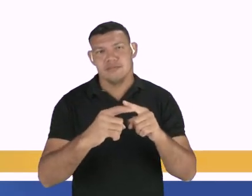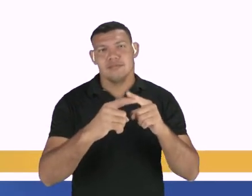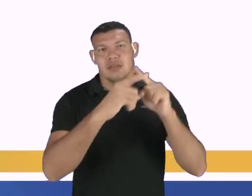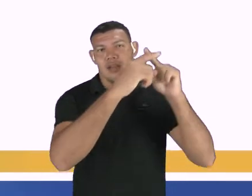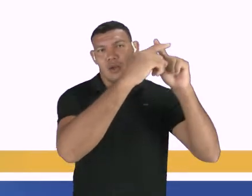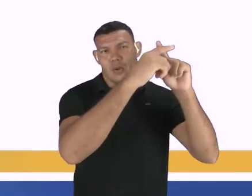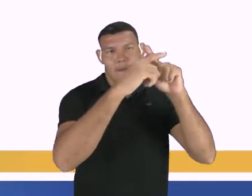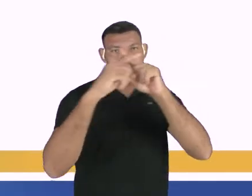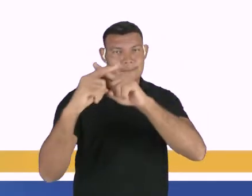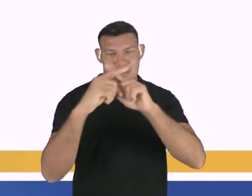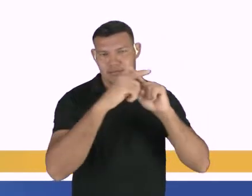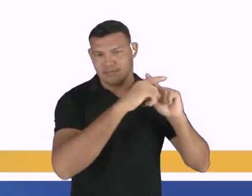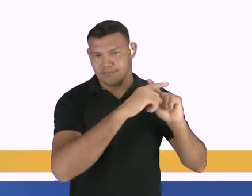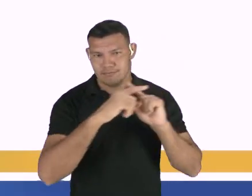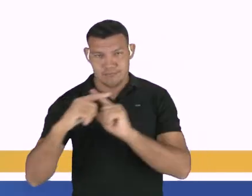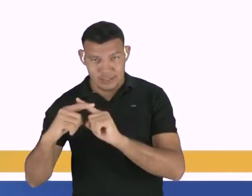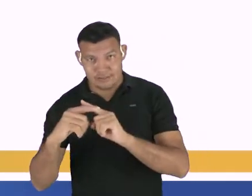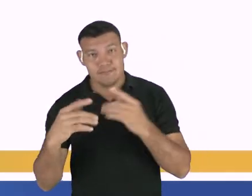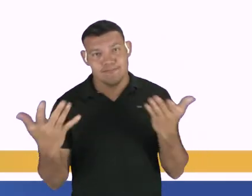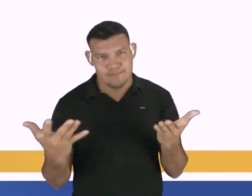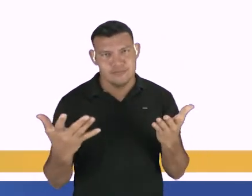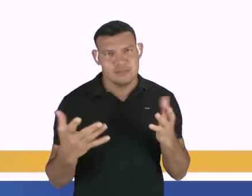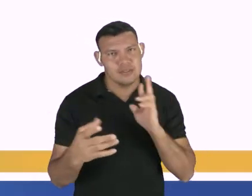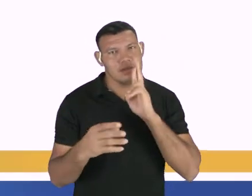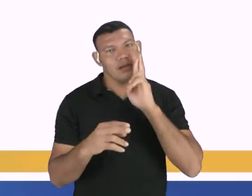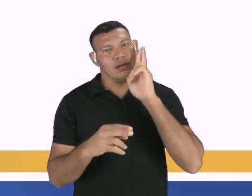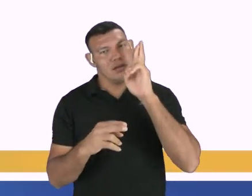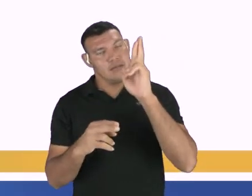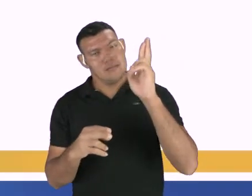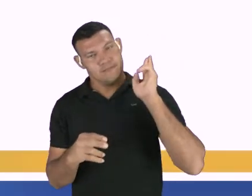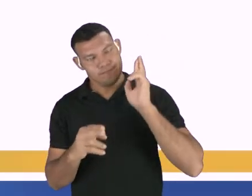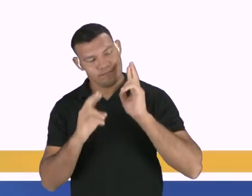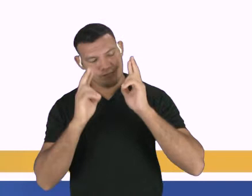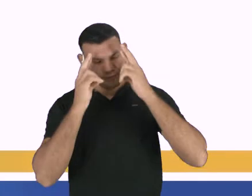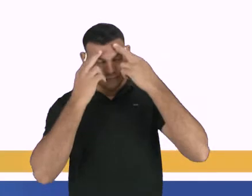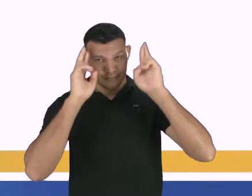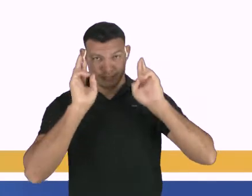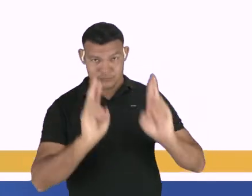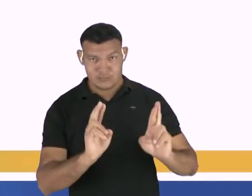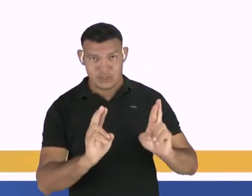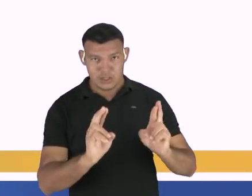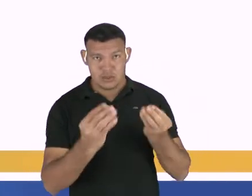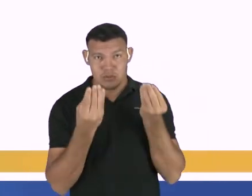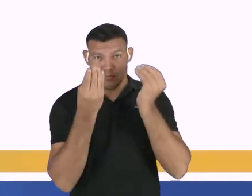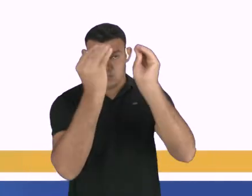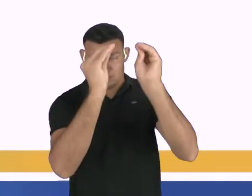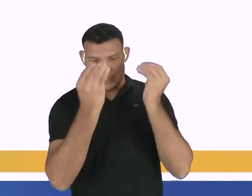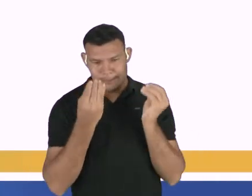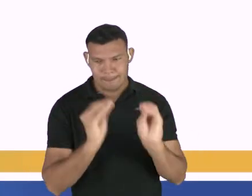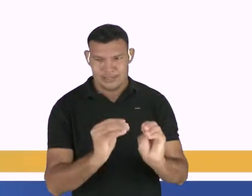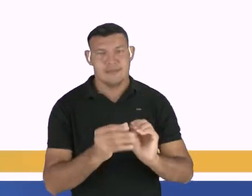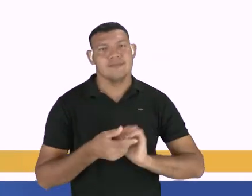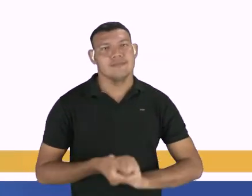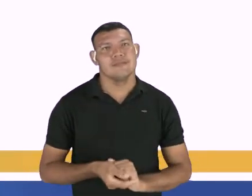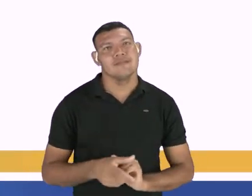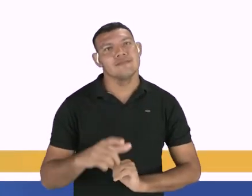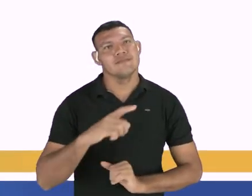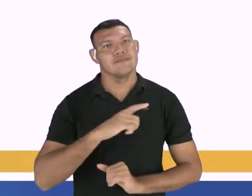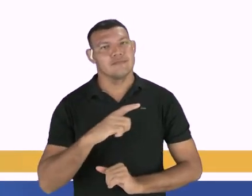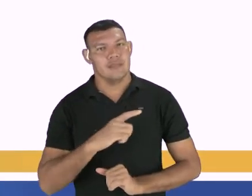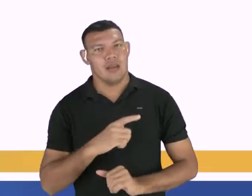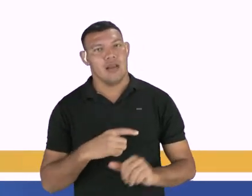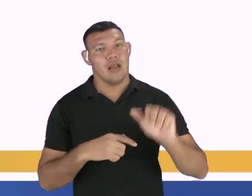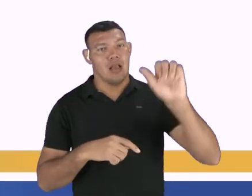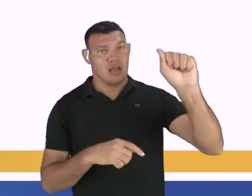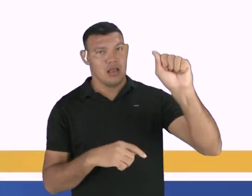numerador e denominador por denominador, respeitando as suas posições. Então, por exemplo, eu tenho A